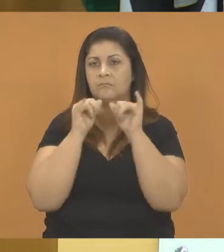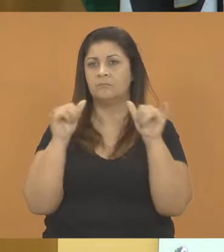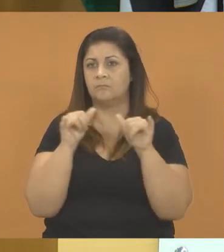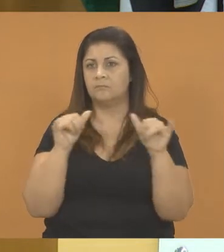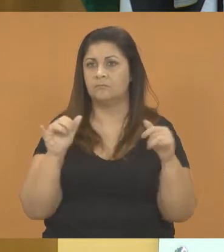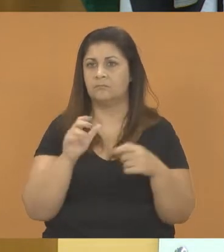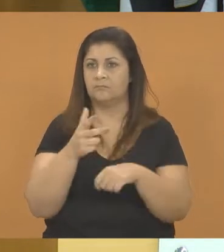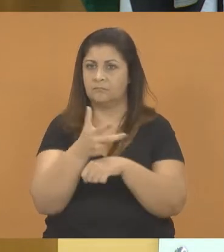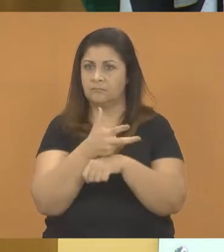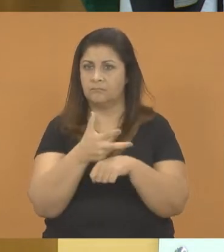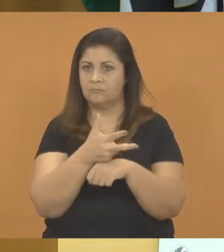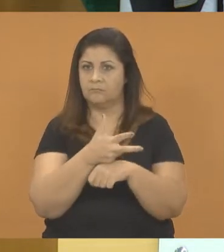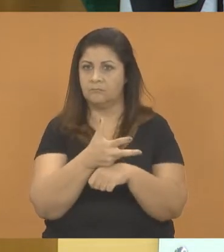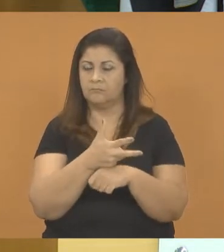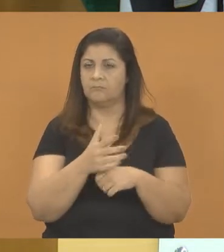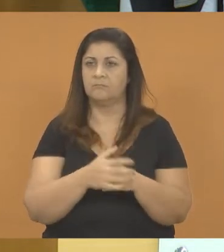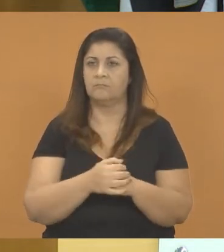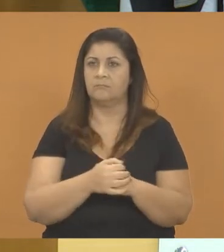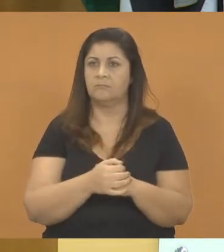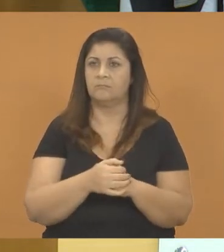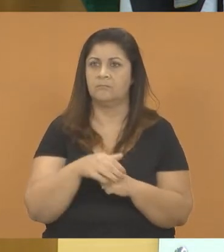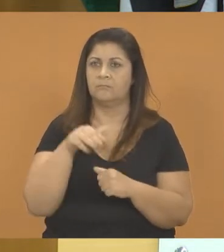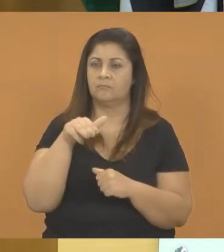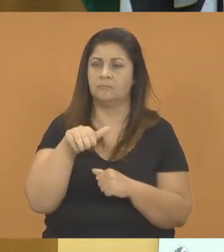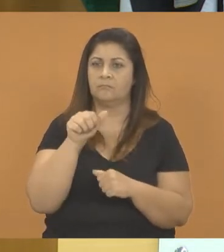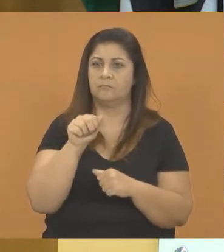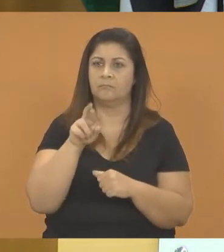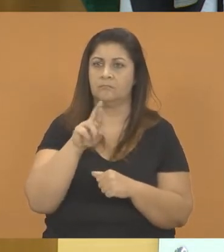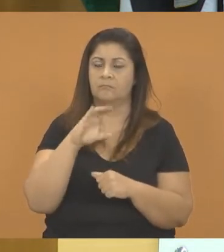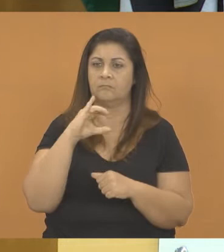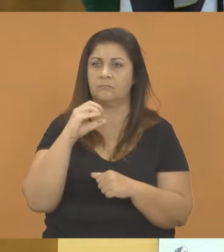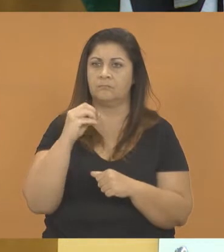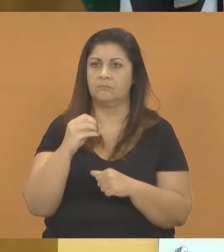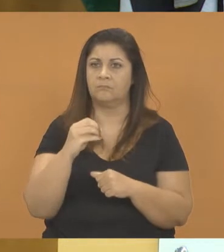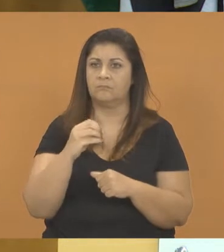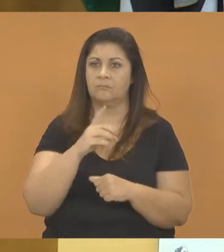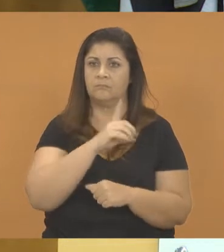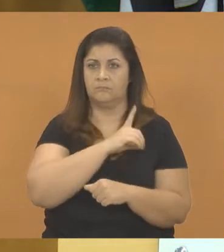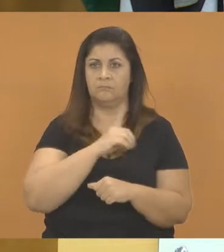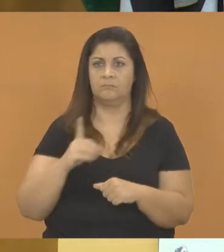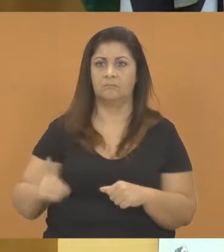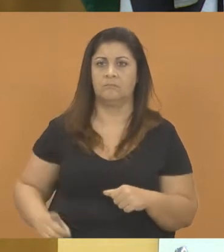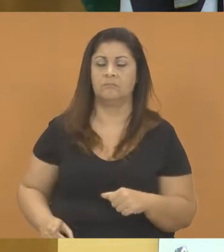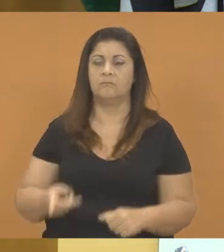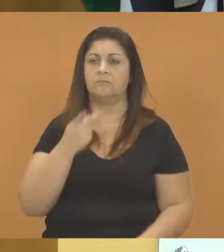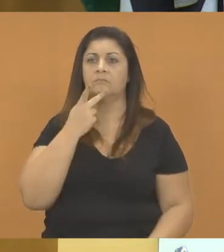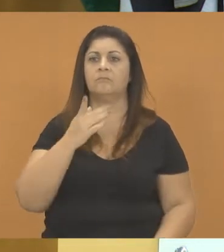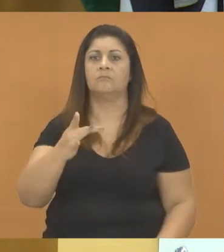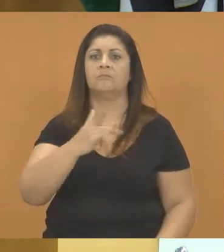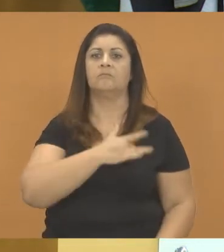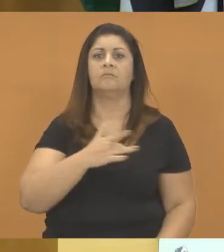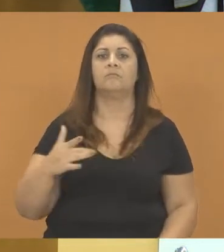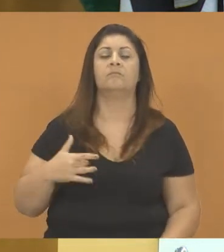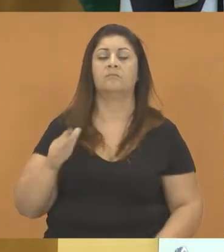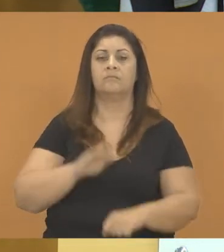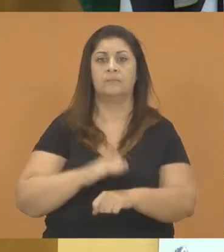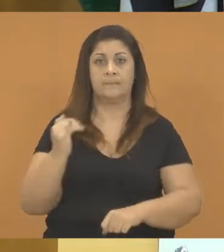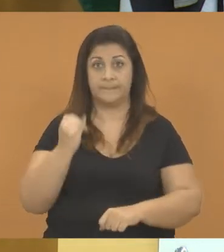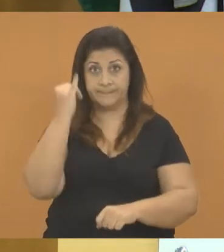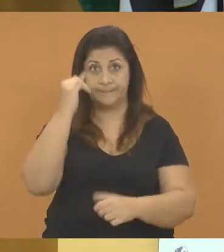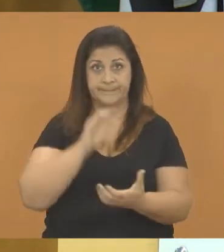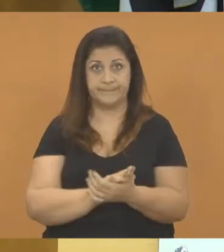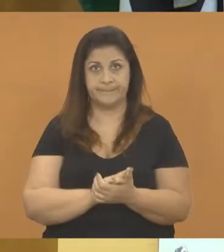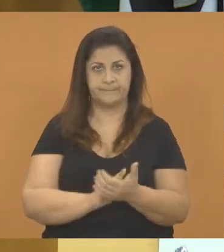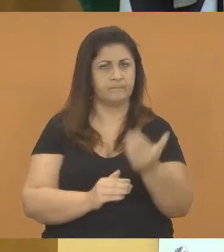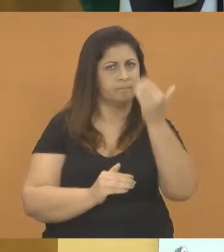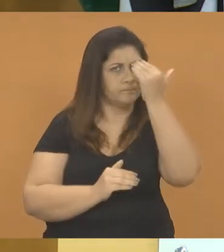o deputado marcio alvino pegou o microfone na câmara dos deputados diz que saúde é prioridade no mandato dele agradeceu a presença